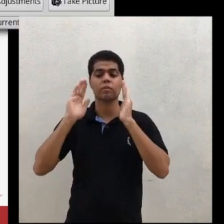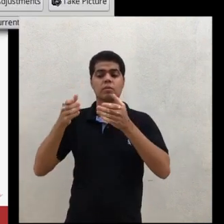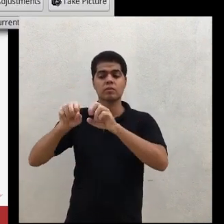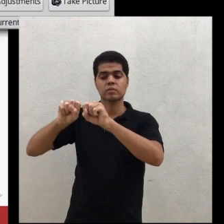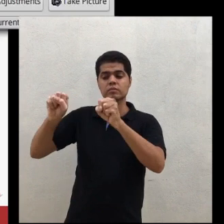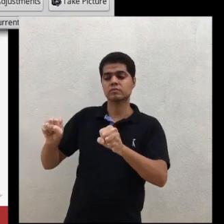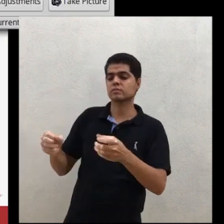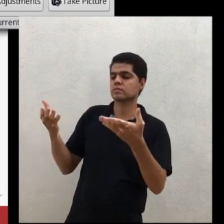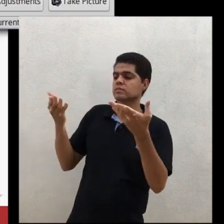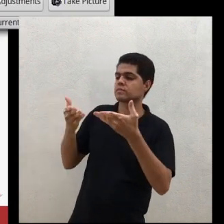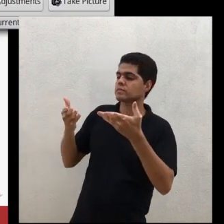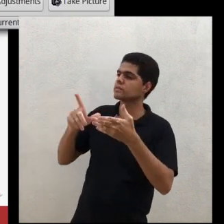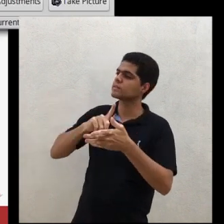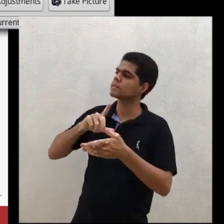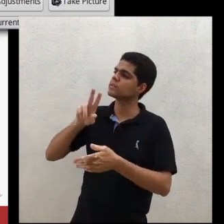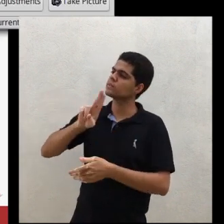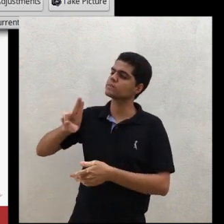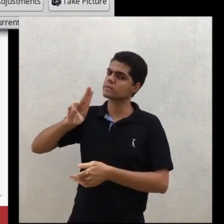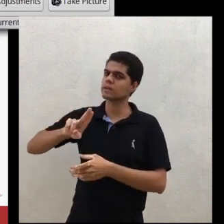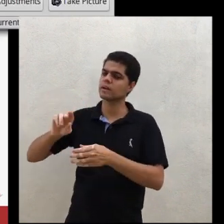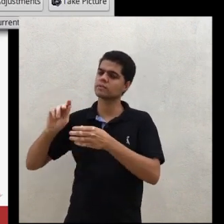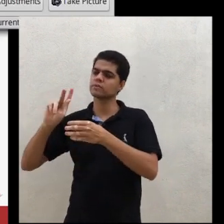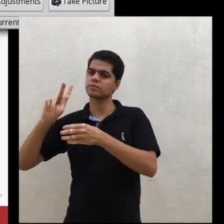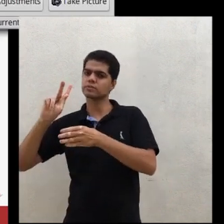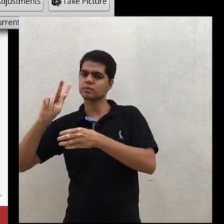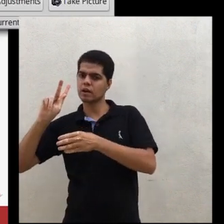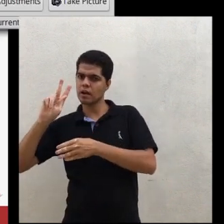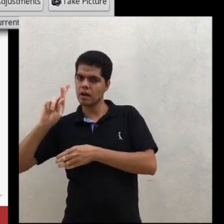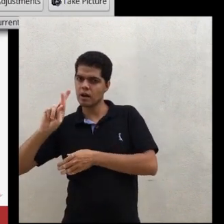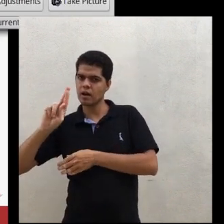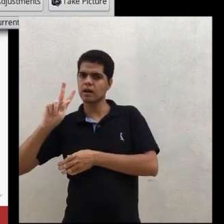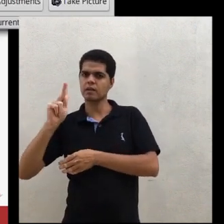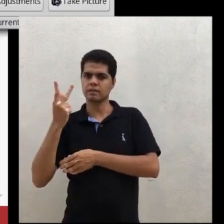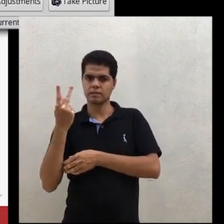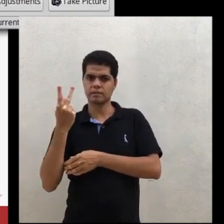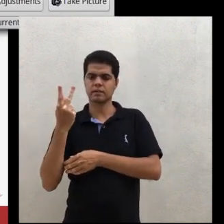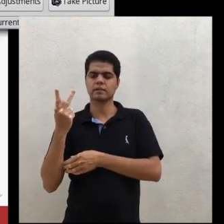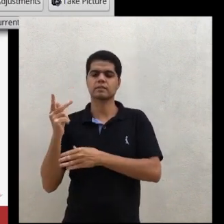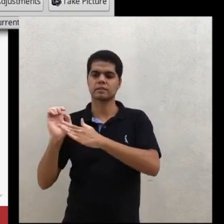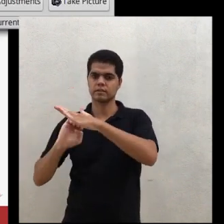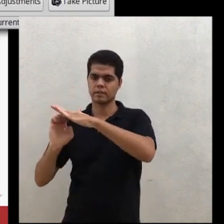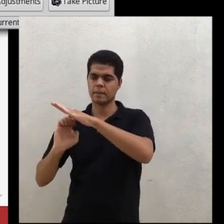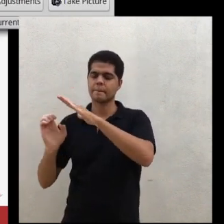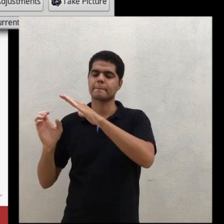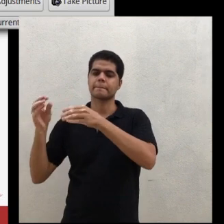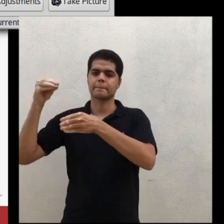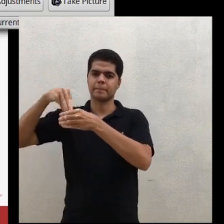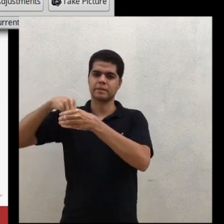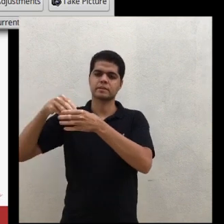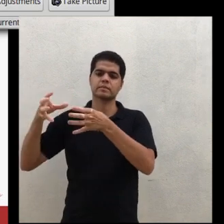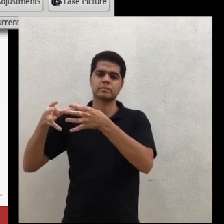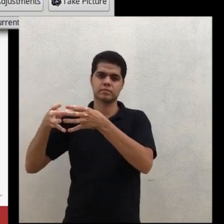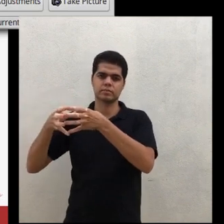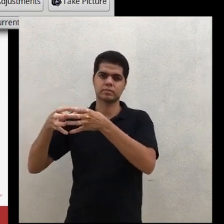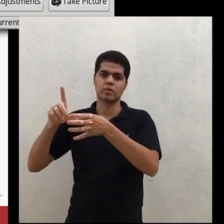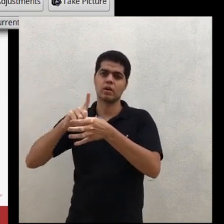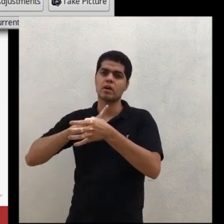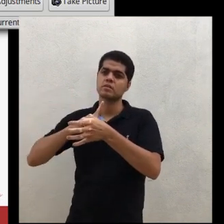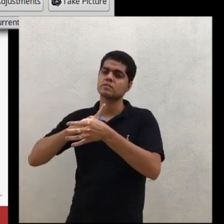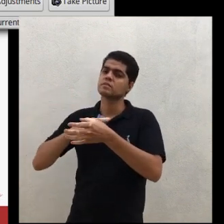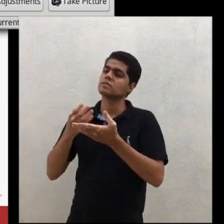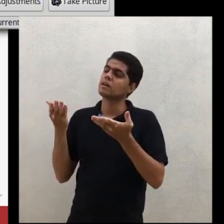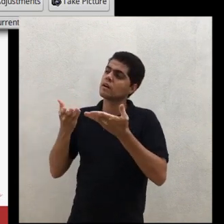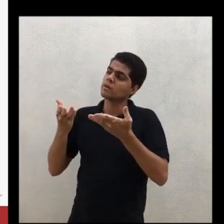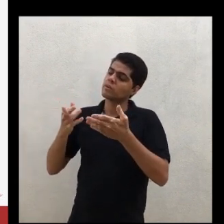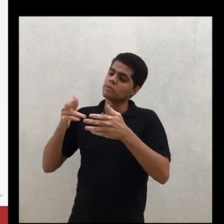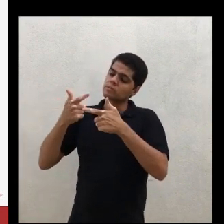já estou fazendo duas coisas. Primeiro, eu dividi, né, o meu problema, representei ele na forma de conjuntos de